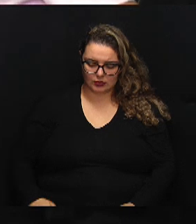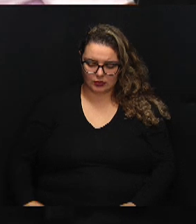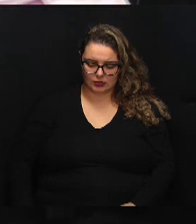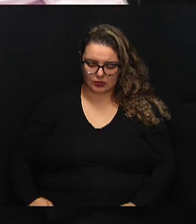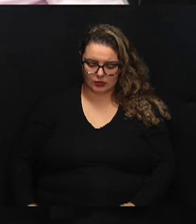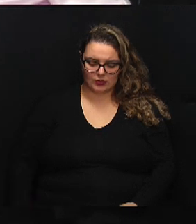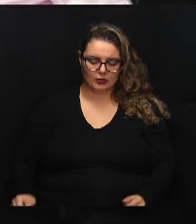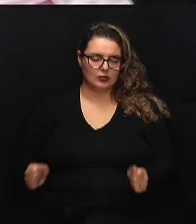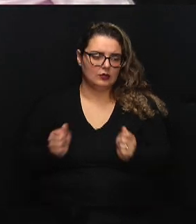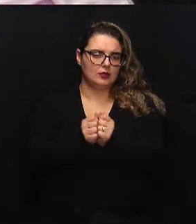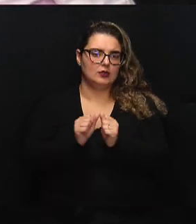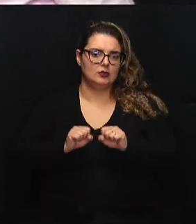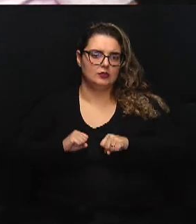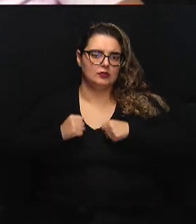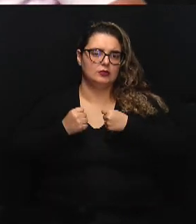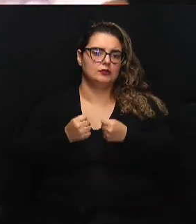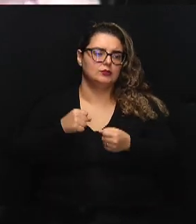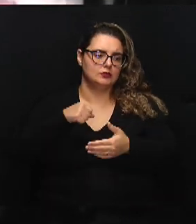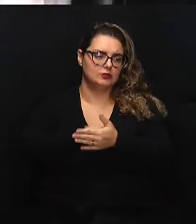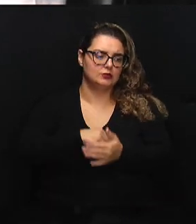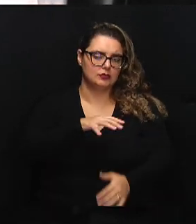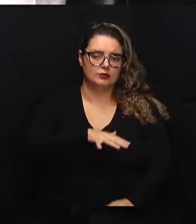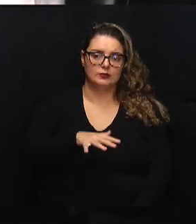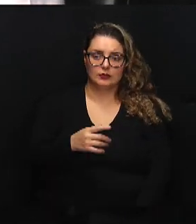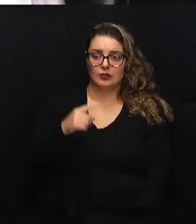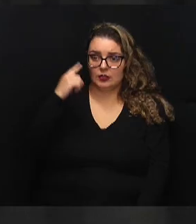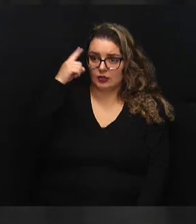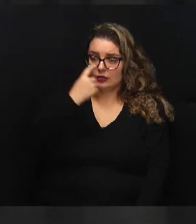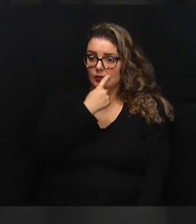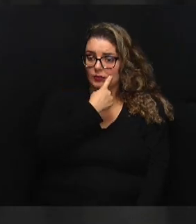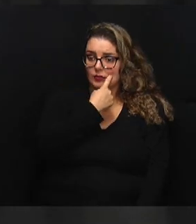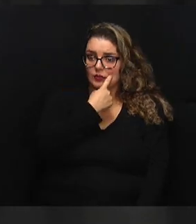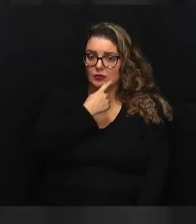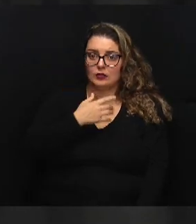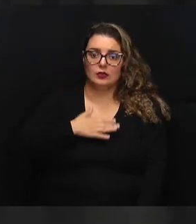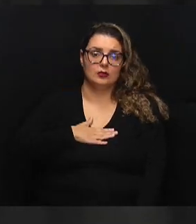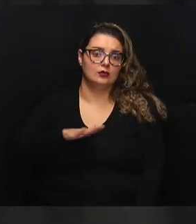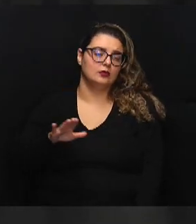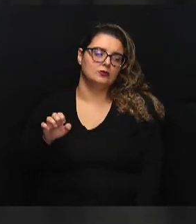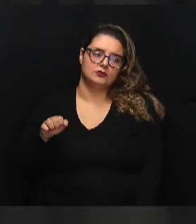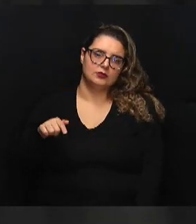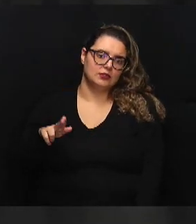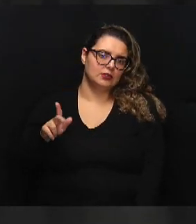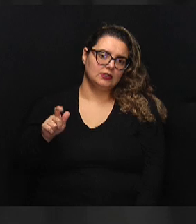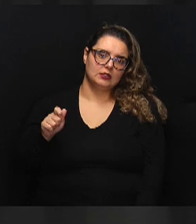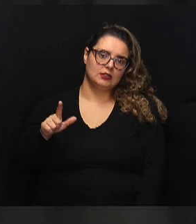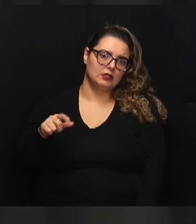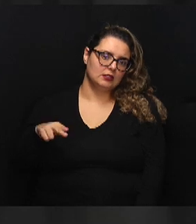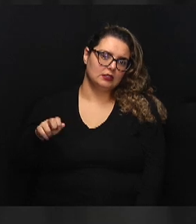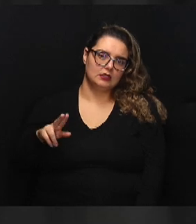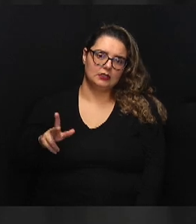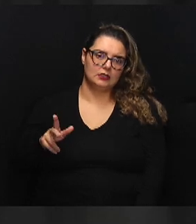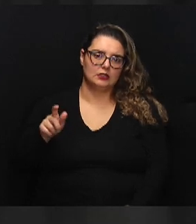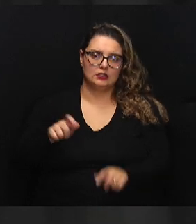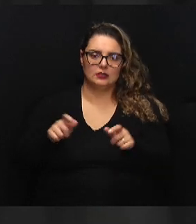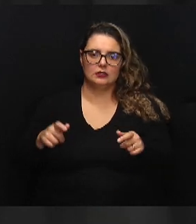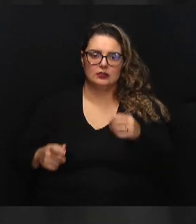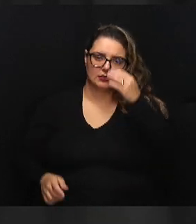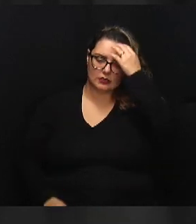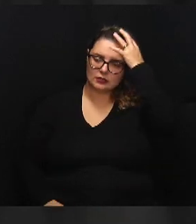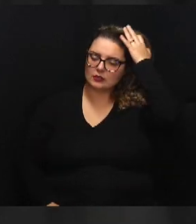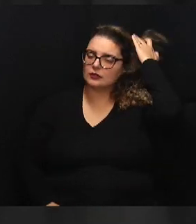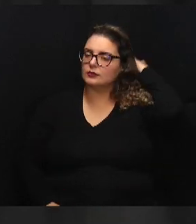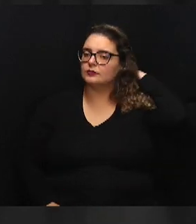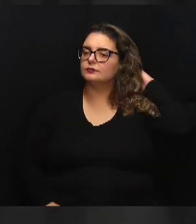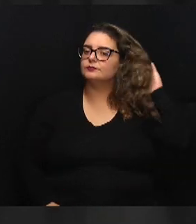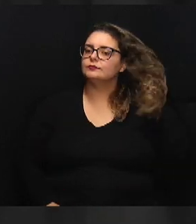a essa luta ali daquela região? Ô Mirna, eu não gosto de enganar as pessoas, eu não tenho esse perfil de enganar as pessoas. Eu acho